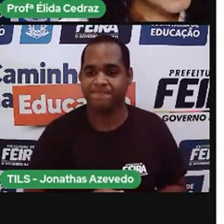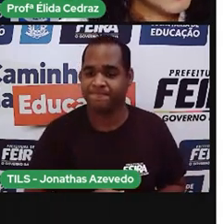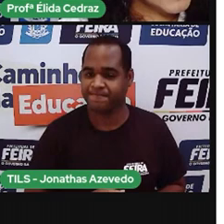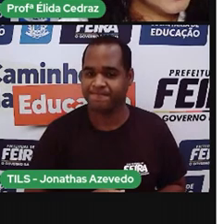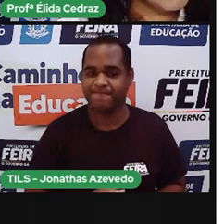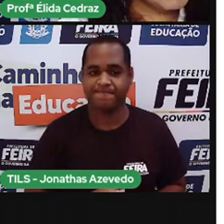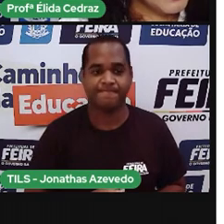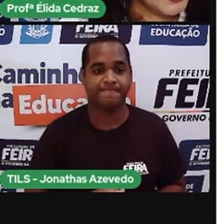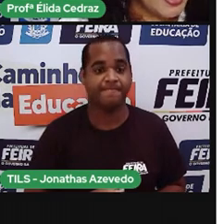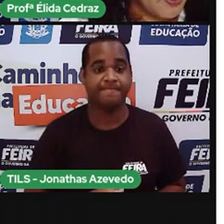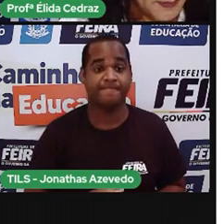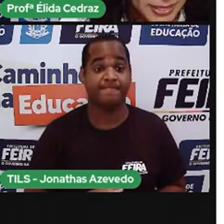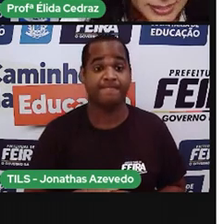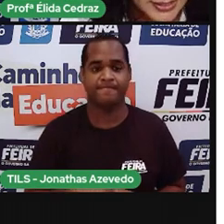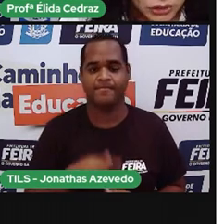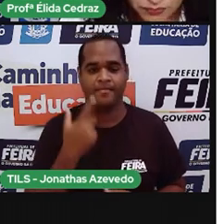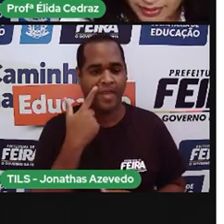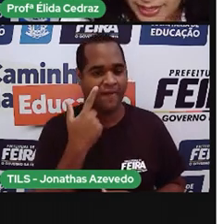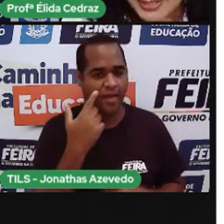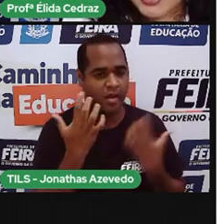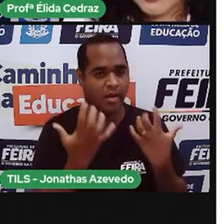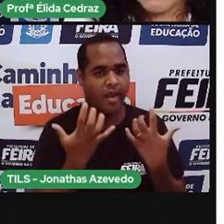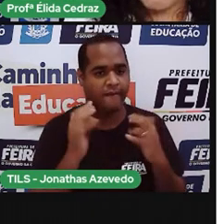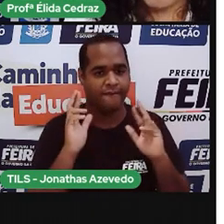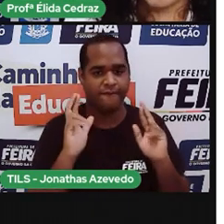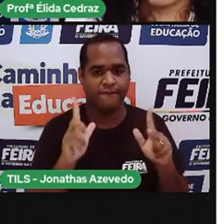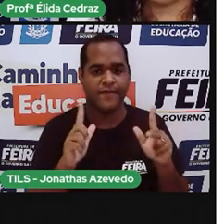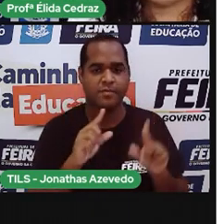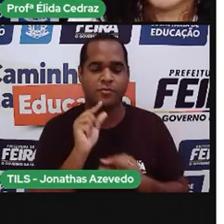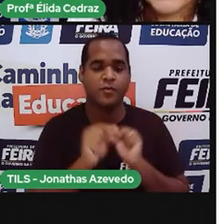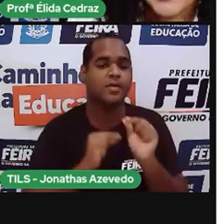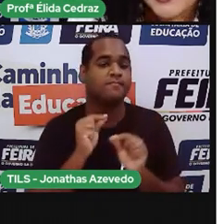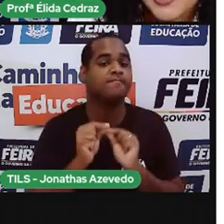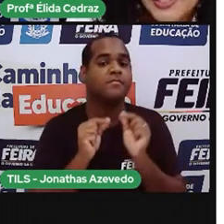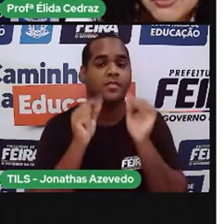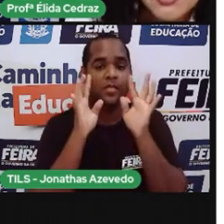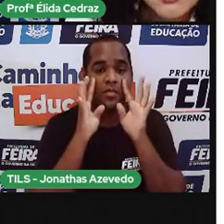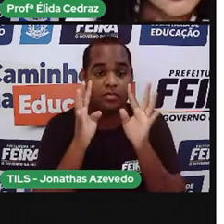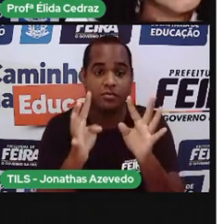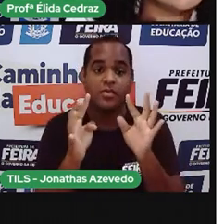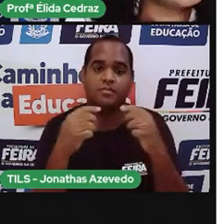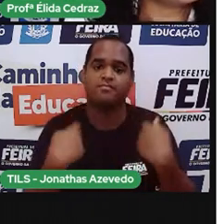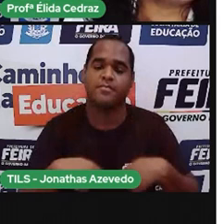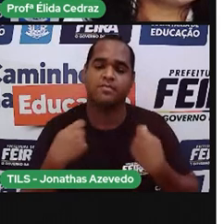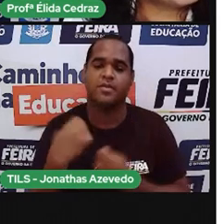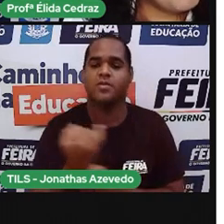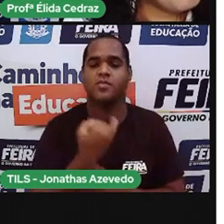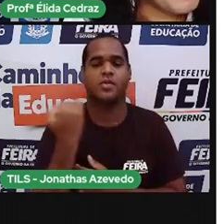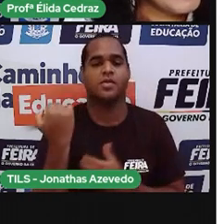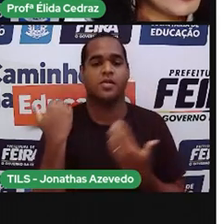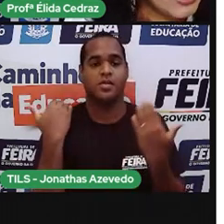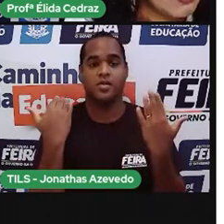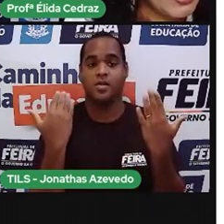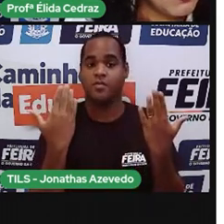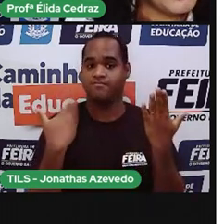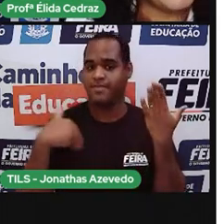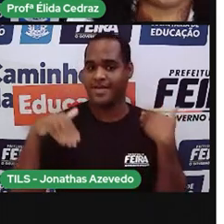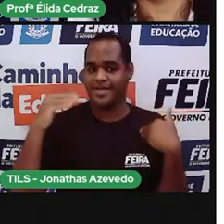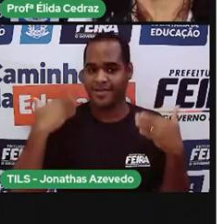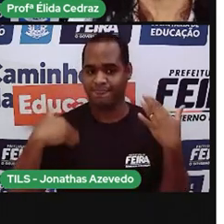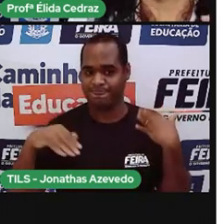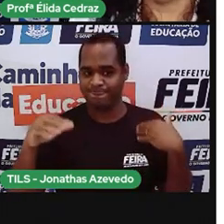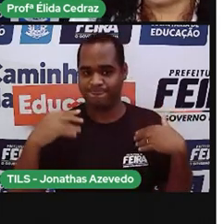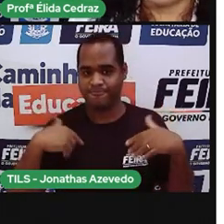Se vocês quiserem ver realmente essas diferenças, fiquem atentos. Nós vamos dar um passeio